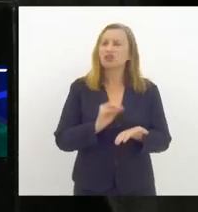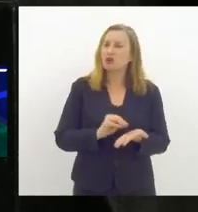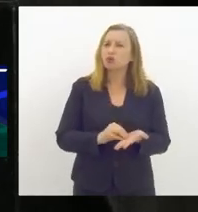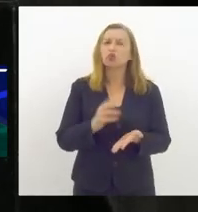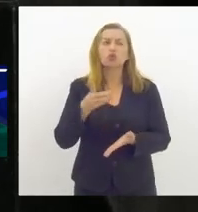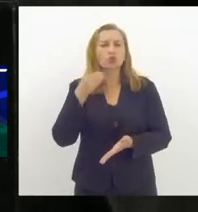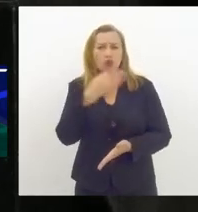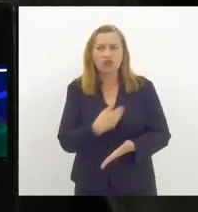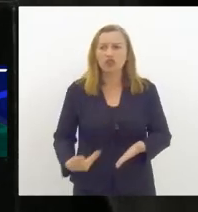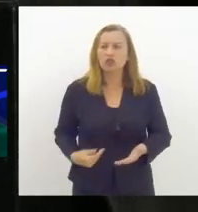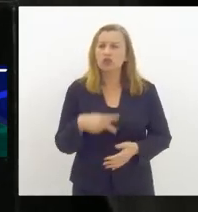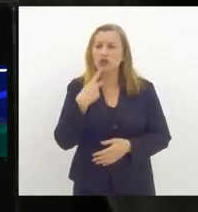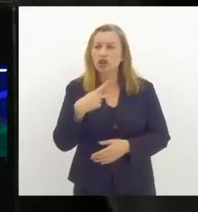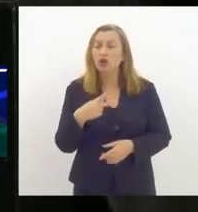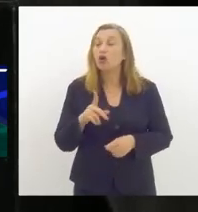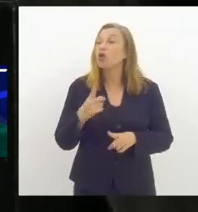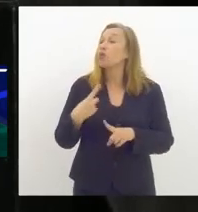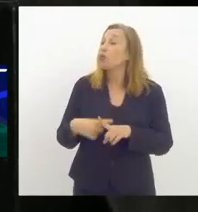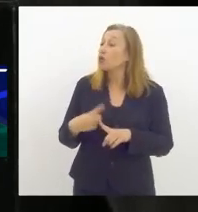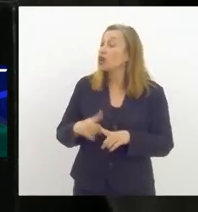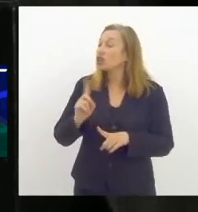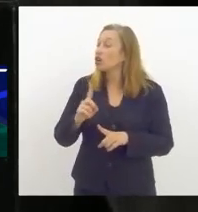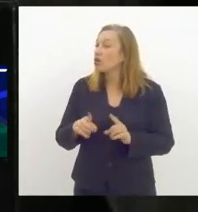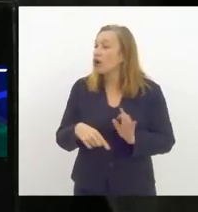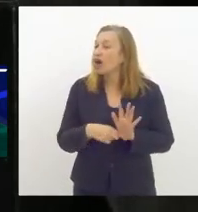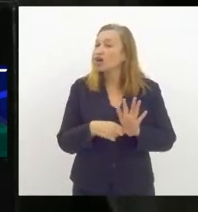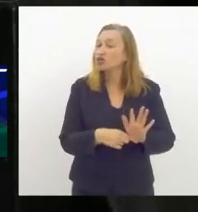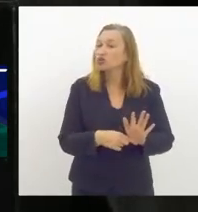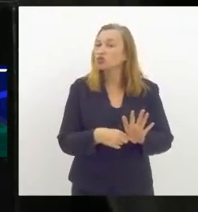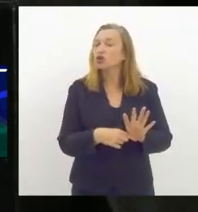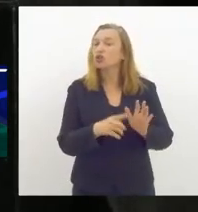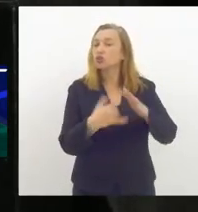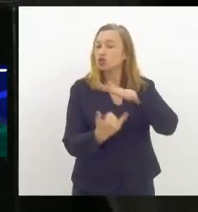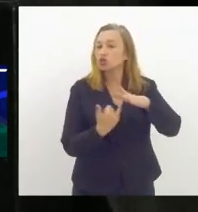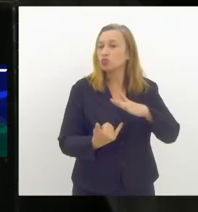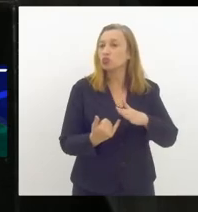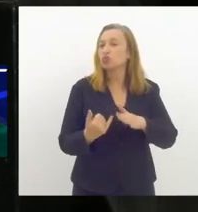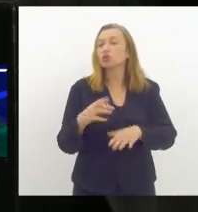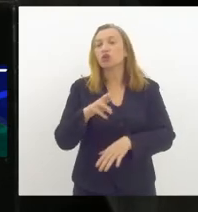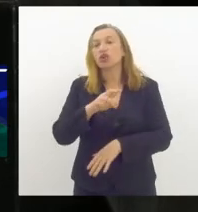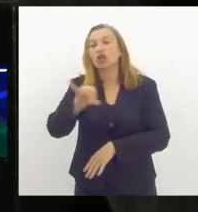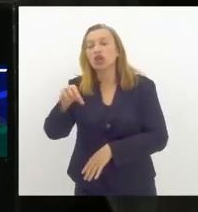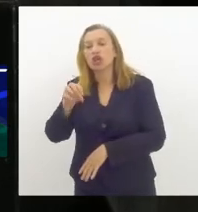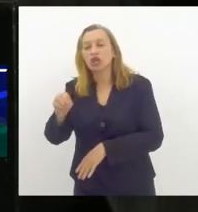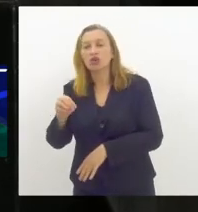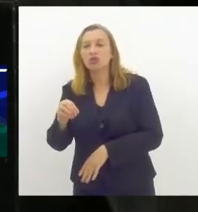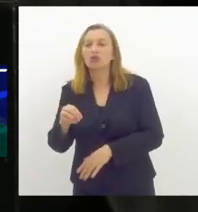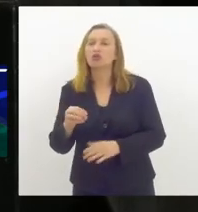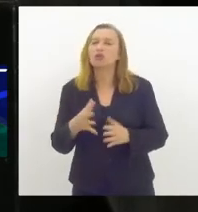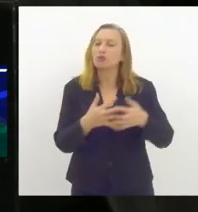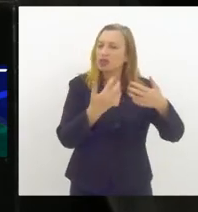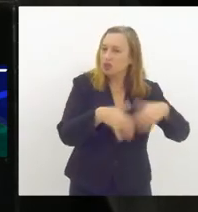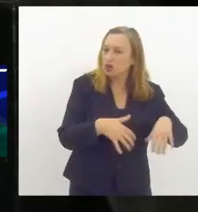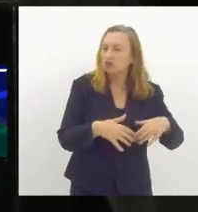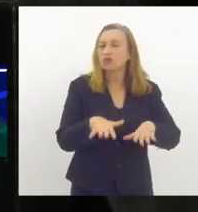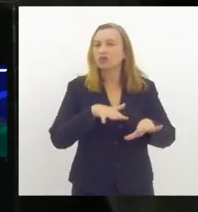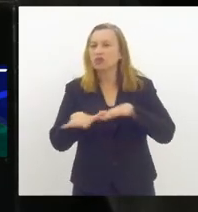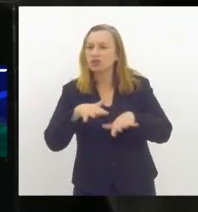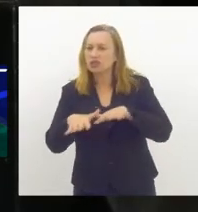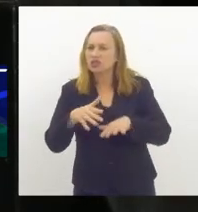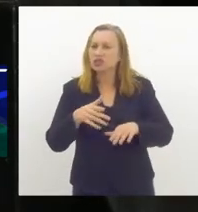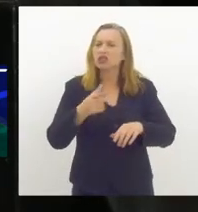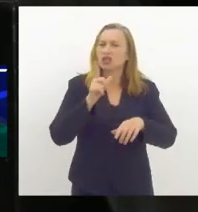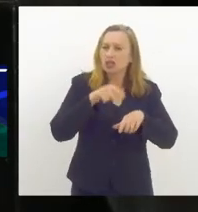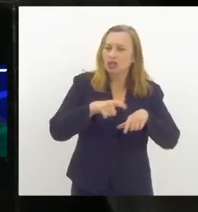faltou o governador dizer porque que não dá meio só no Instituto Rio Metrópole fazia de fato a coordenação da agenda Metropolitana no campo da mobilidade do